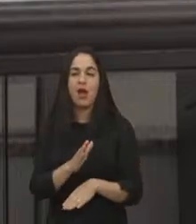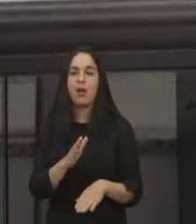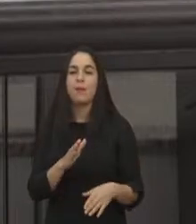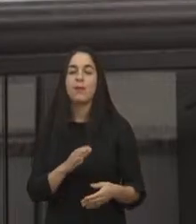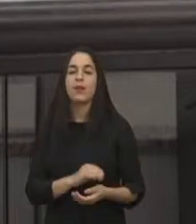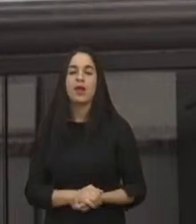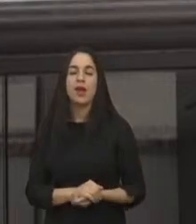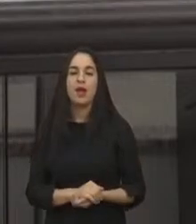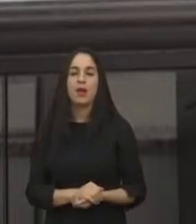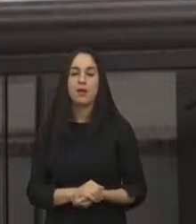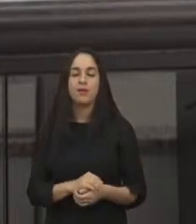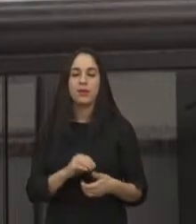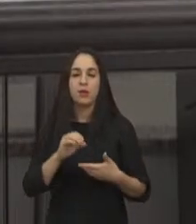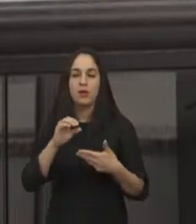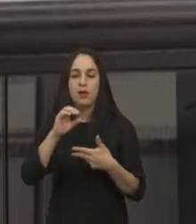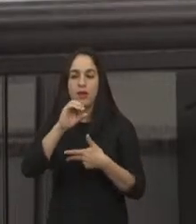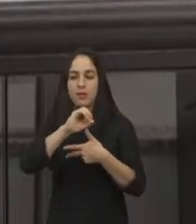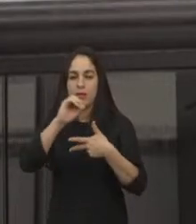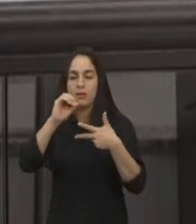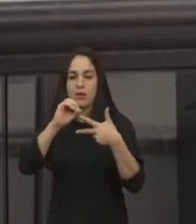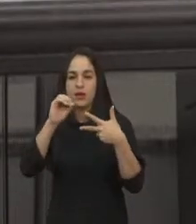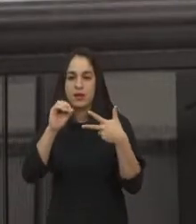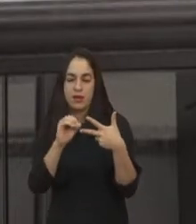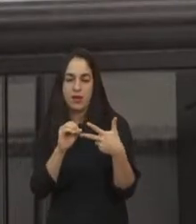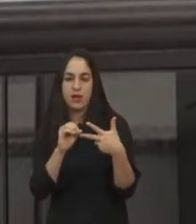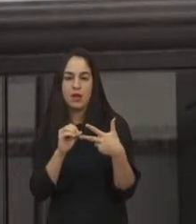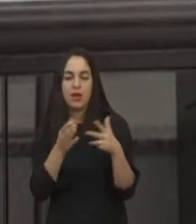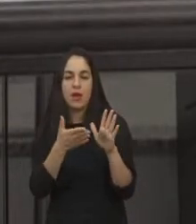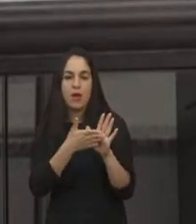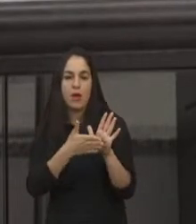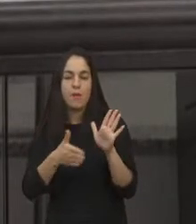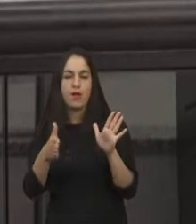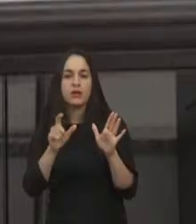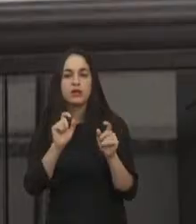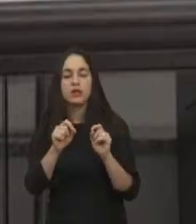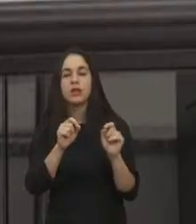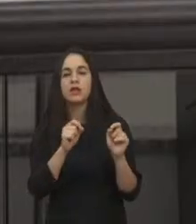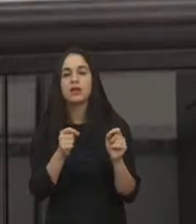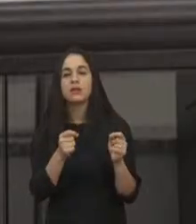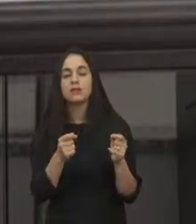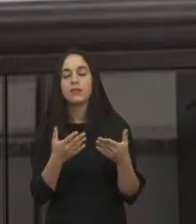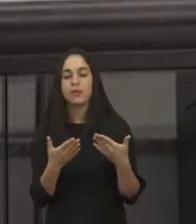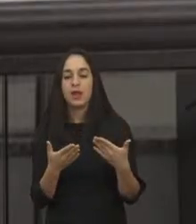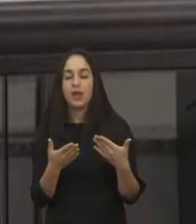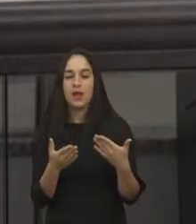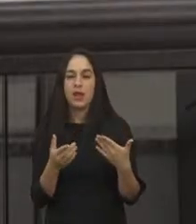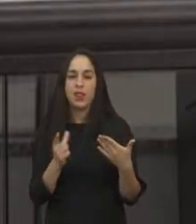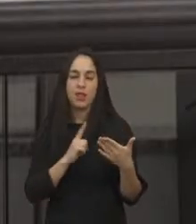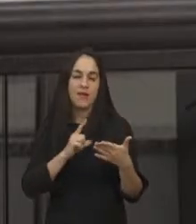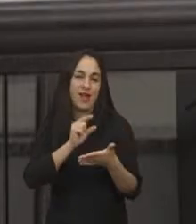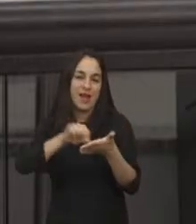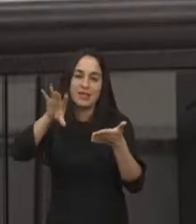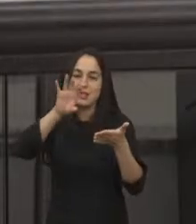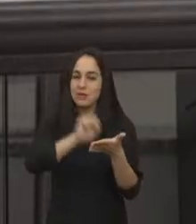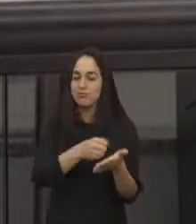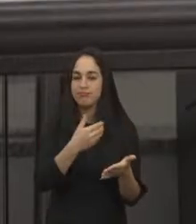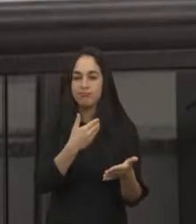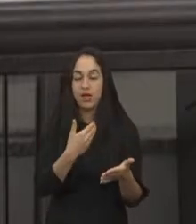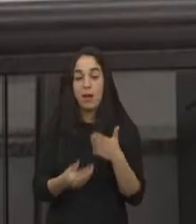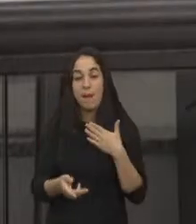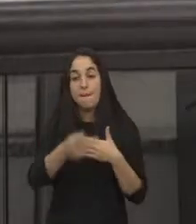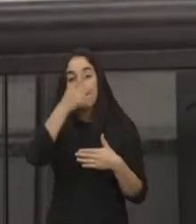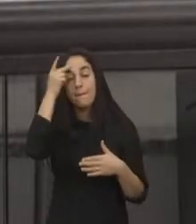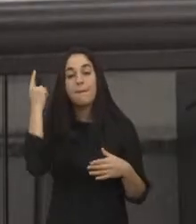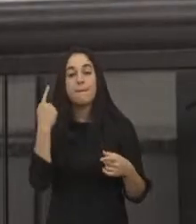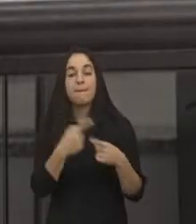o prazo entre a saída das inscrições, quem passou nas faculdades, foi